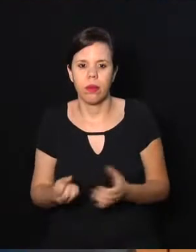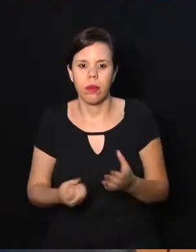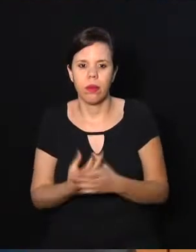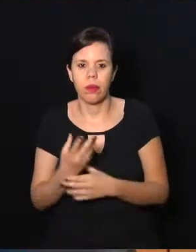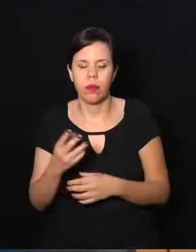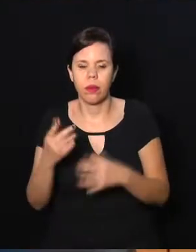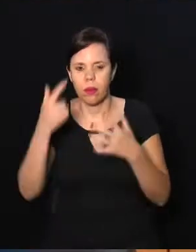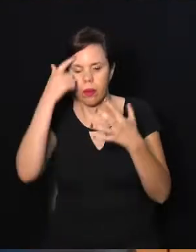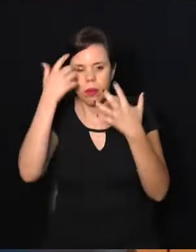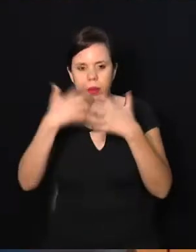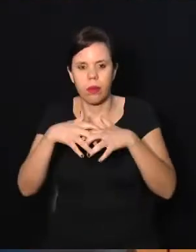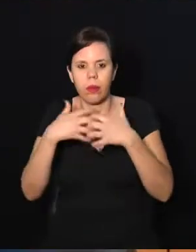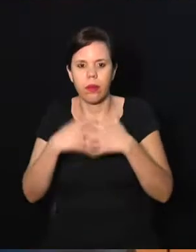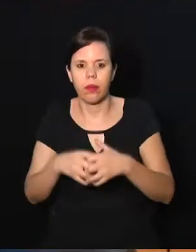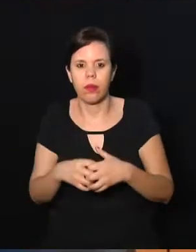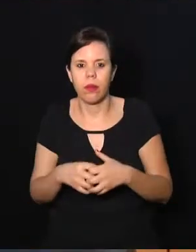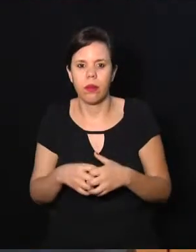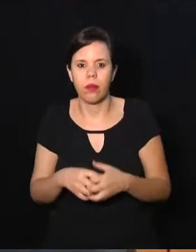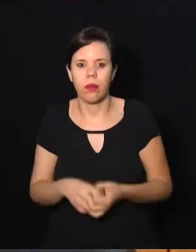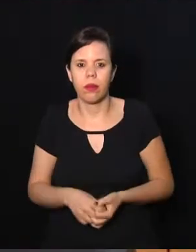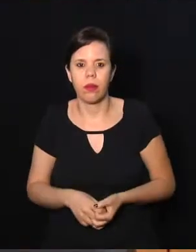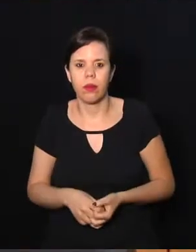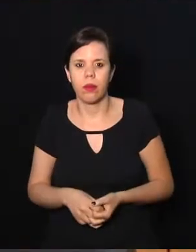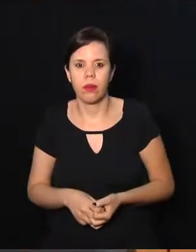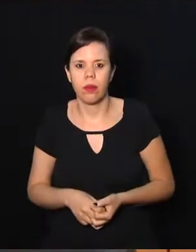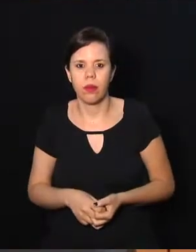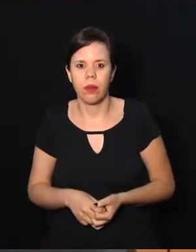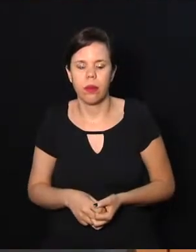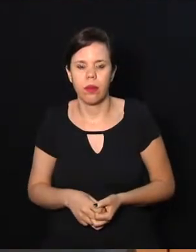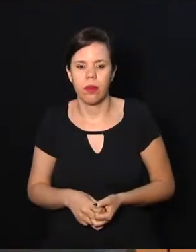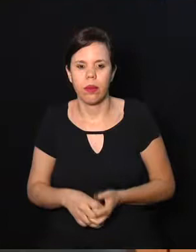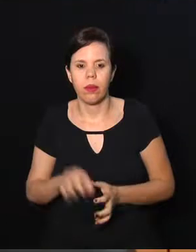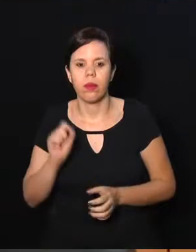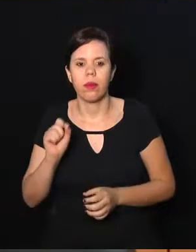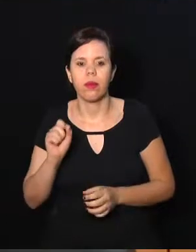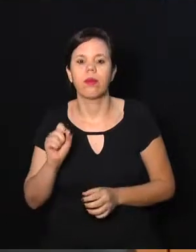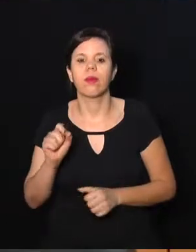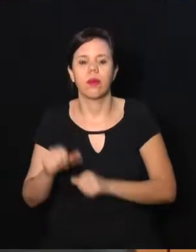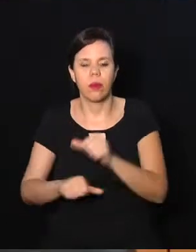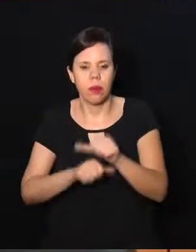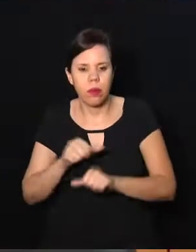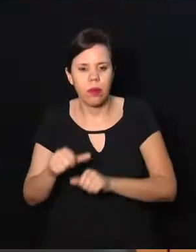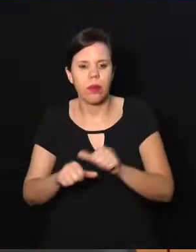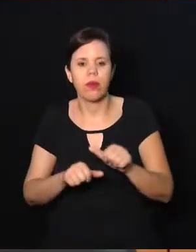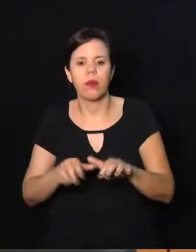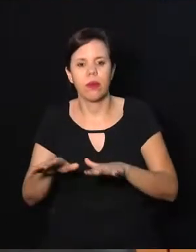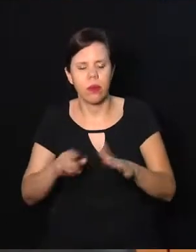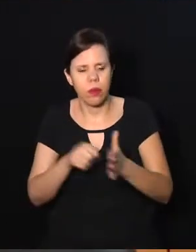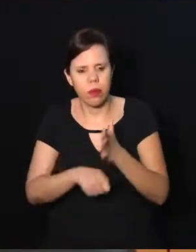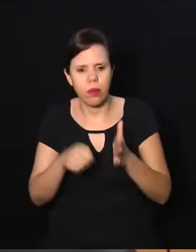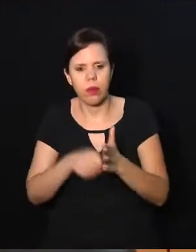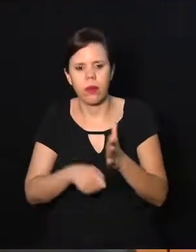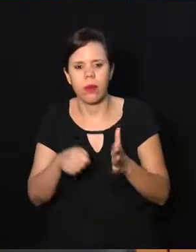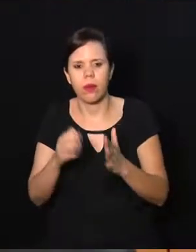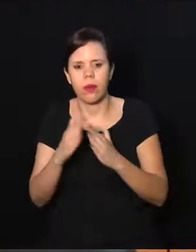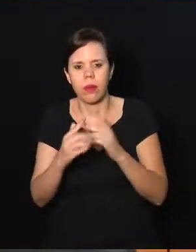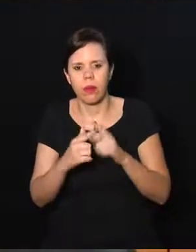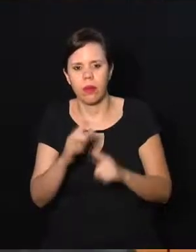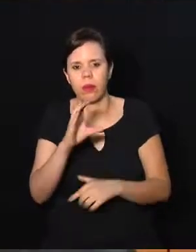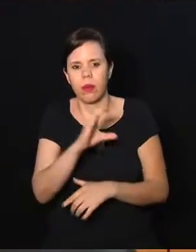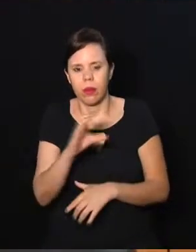uma reflexão. Justamente aquilo que move a igreja nesta luta pela